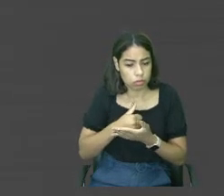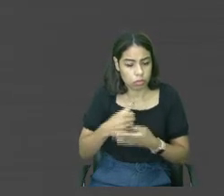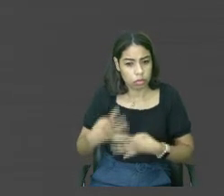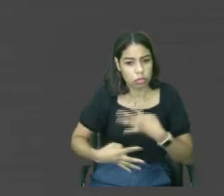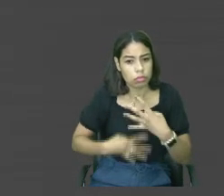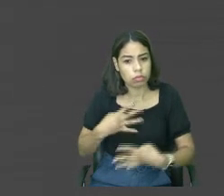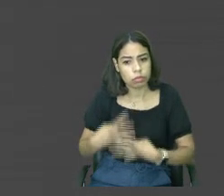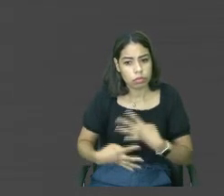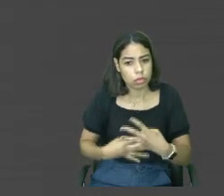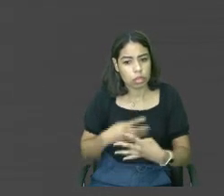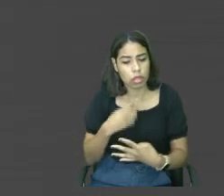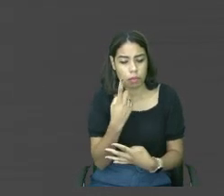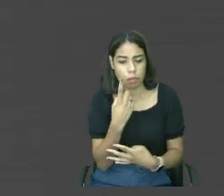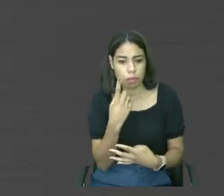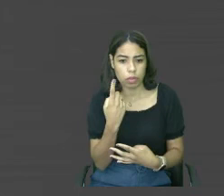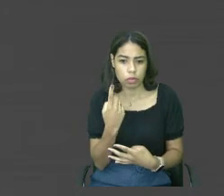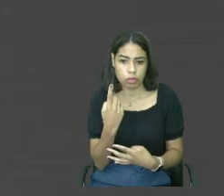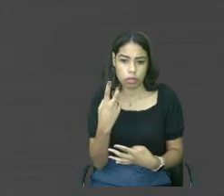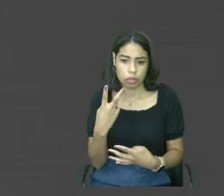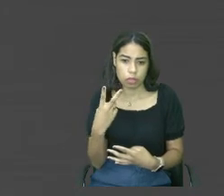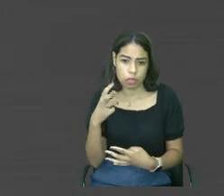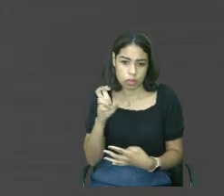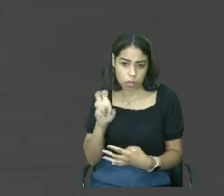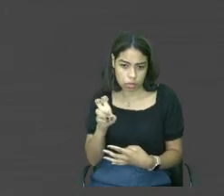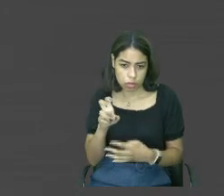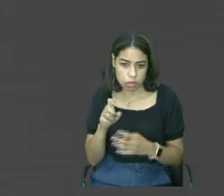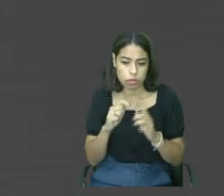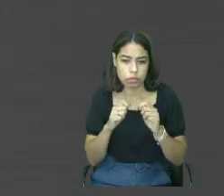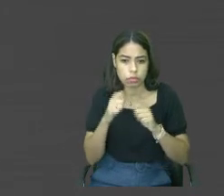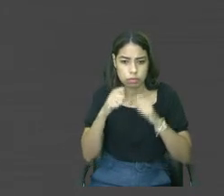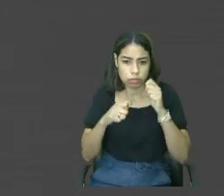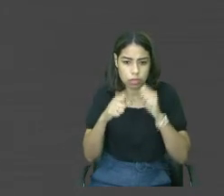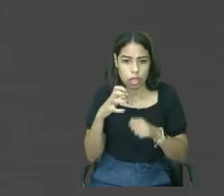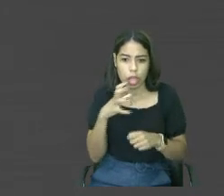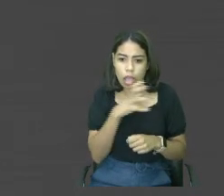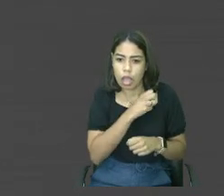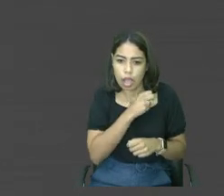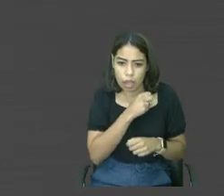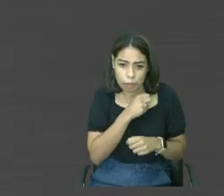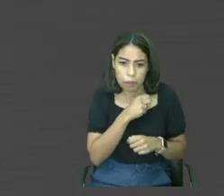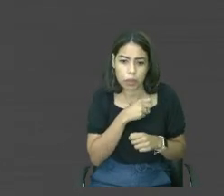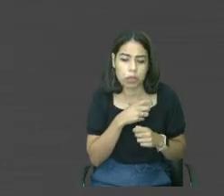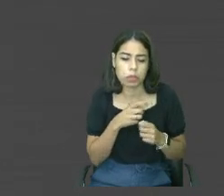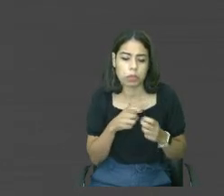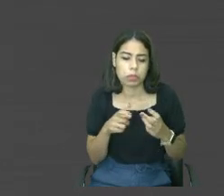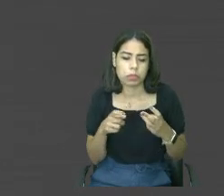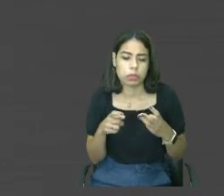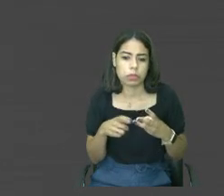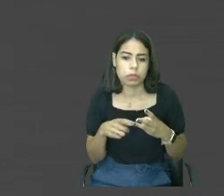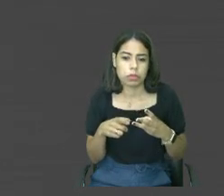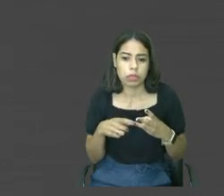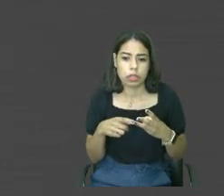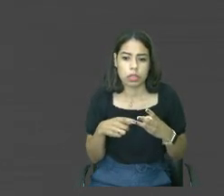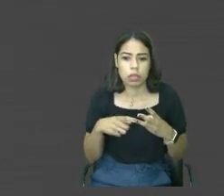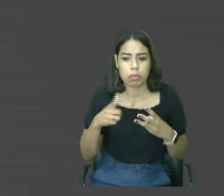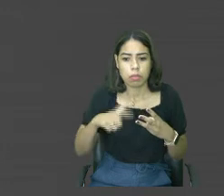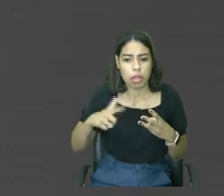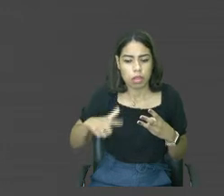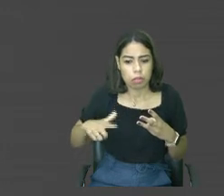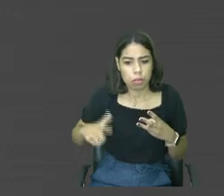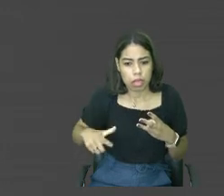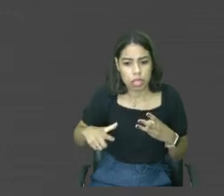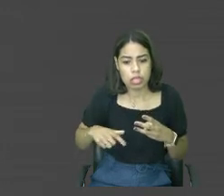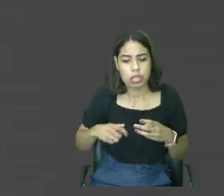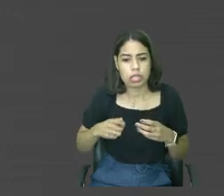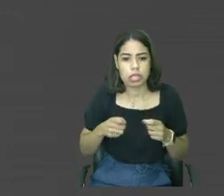1.125 testes rápidos, e outros testes realizados também